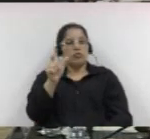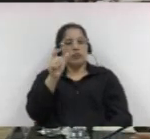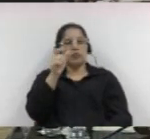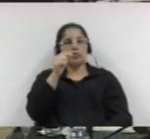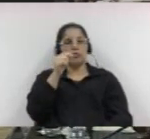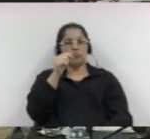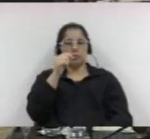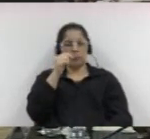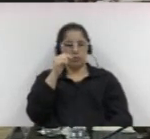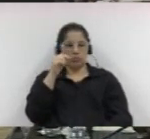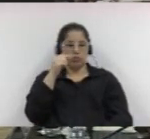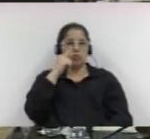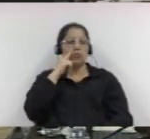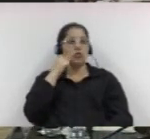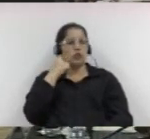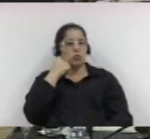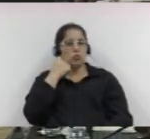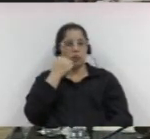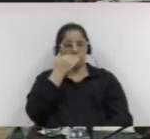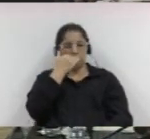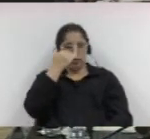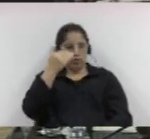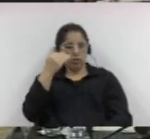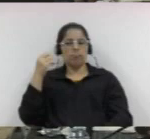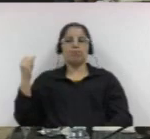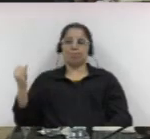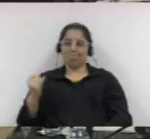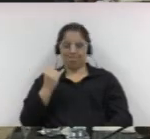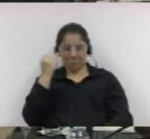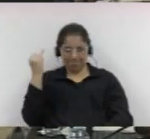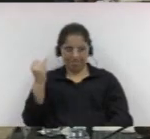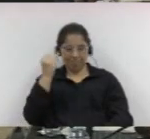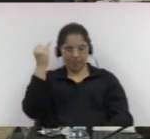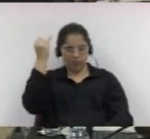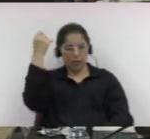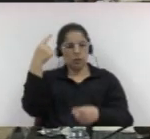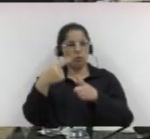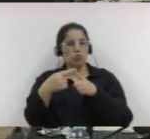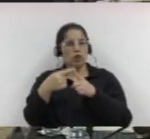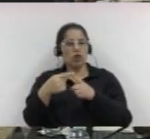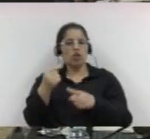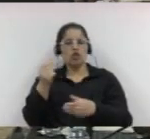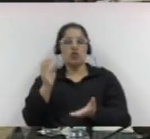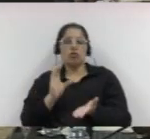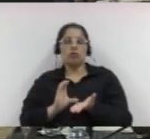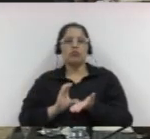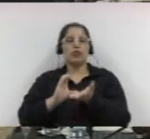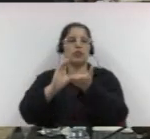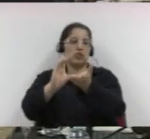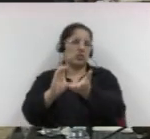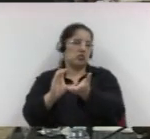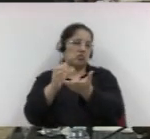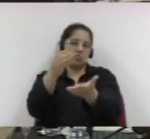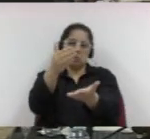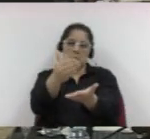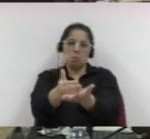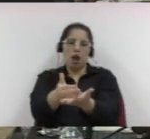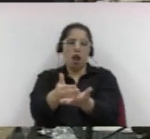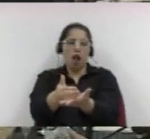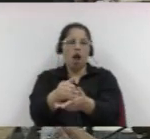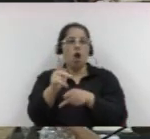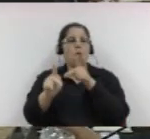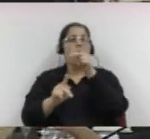é importante e eu diria até oportuno, porque é um dinheiro que ficou lá enterrado, a população de Limeira sempre pergunta